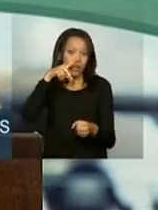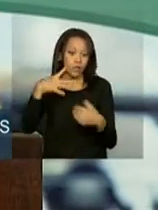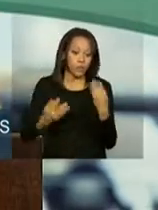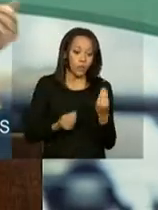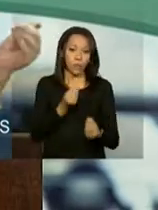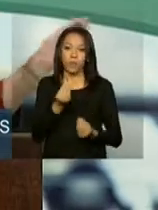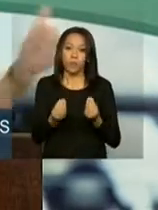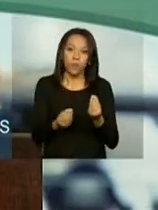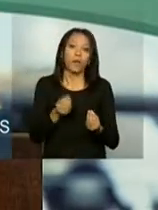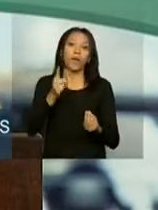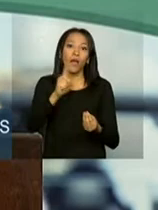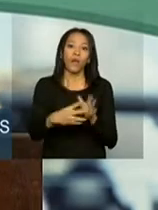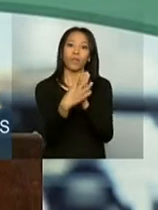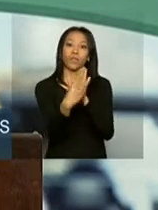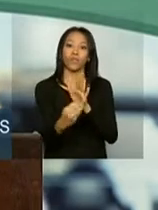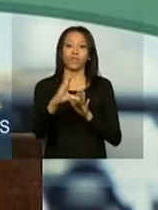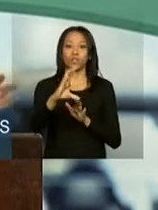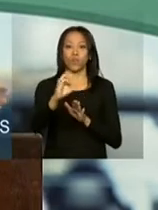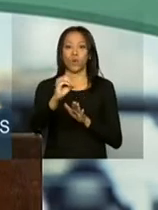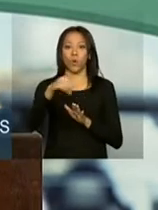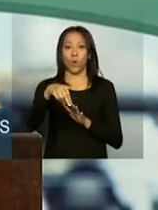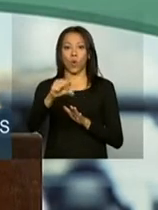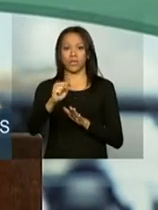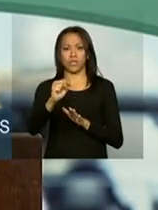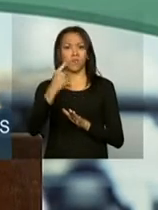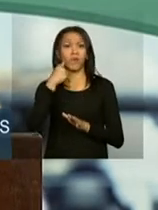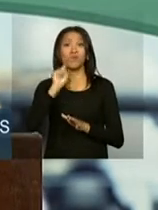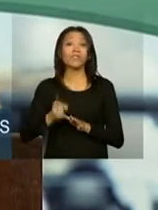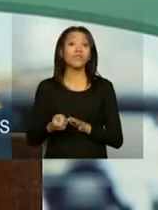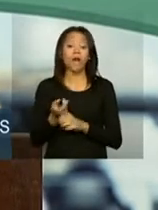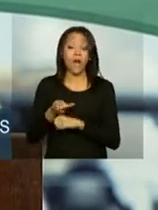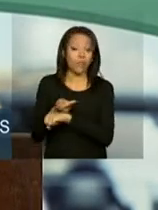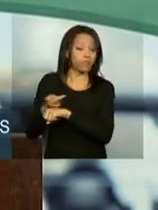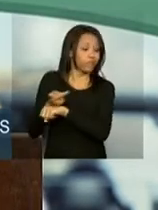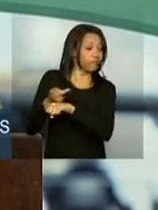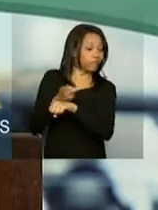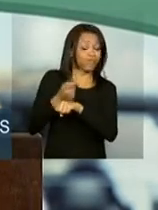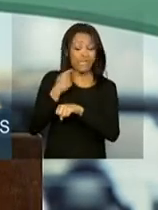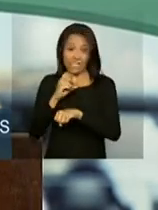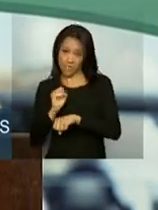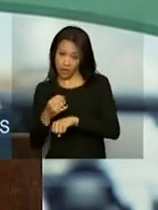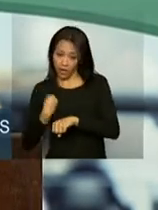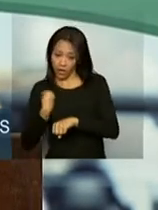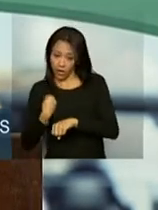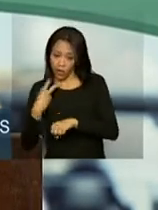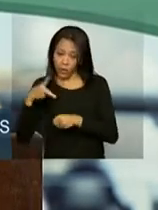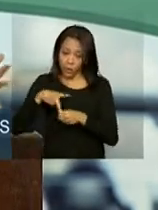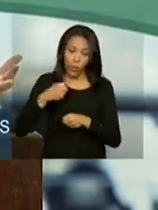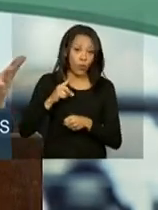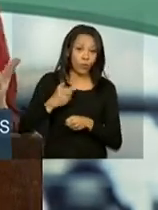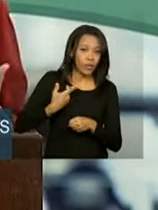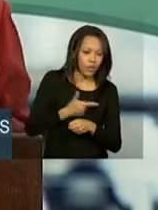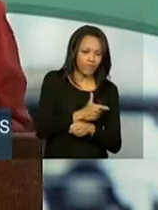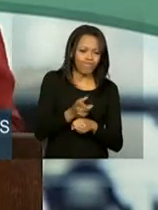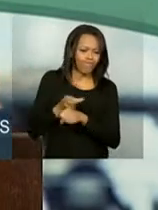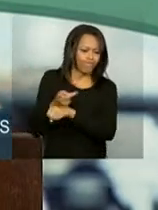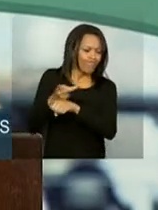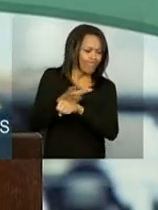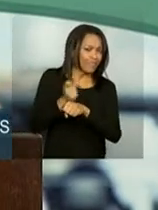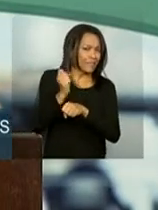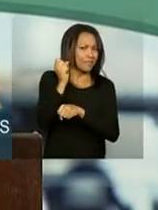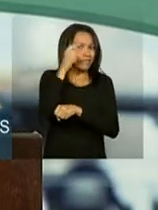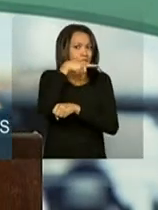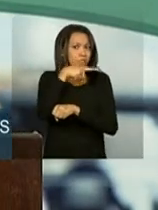descobrir petróleo, o modelo é concessão. Você não sabe onde está o petróleo, você não sabe se tem petróleo, e a taxa